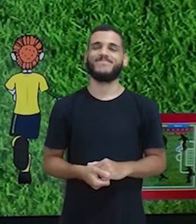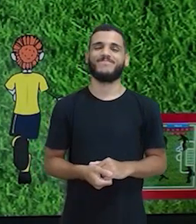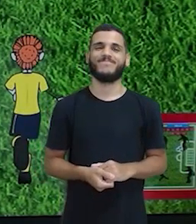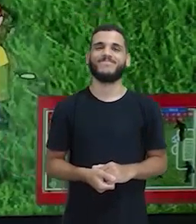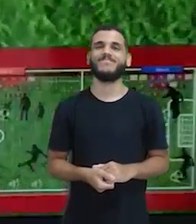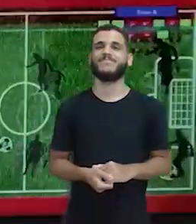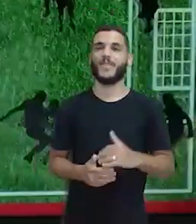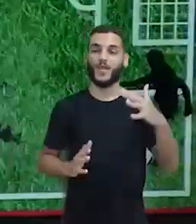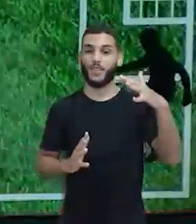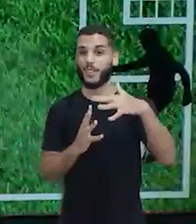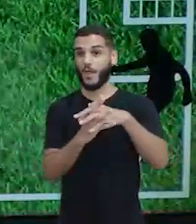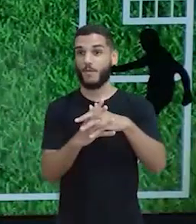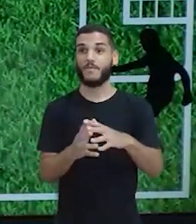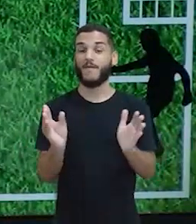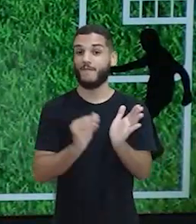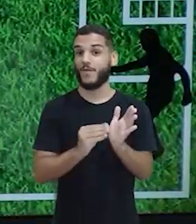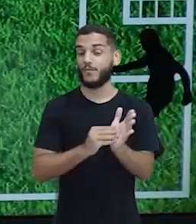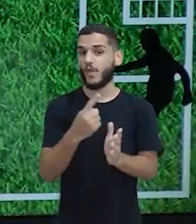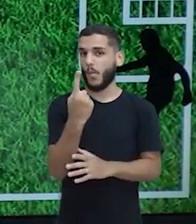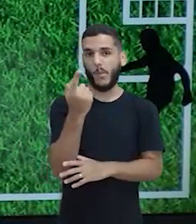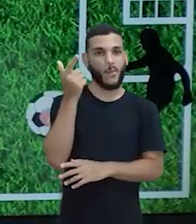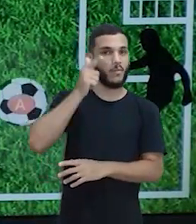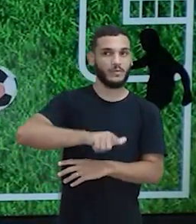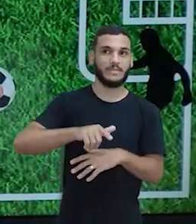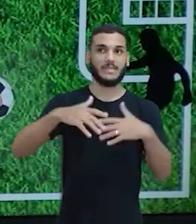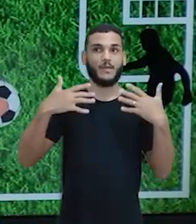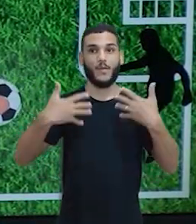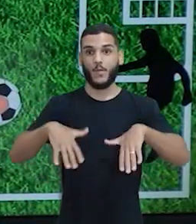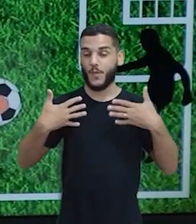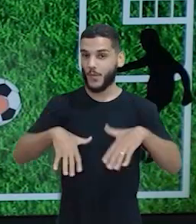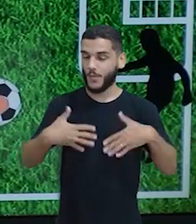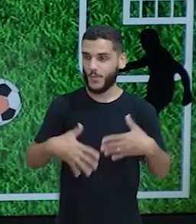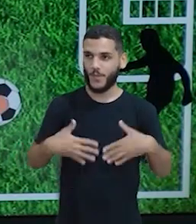show de bola Pois é depois